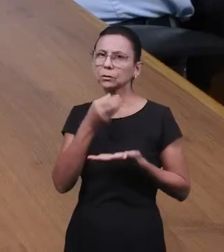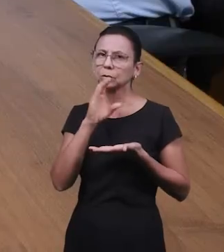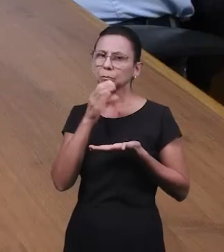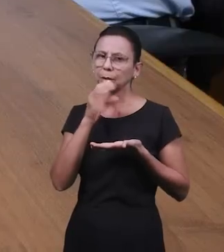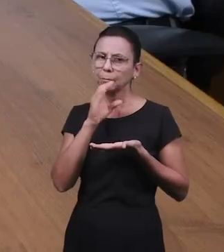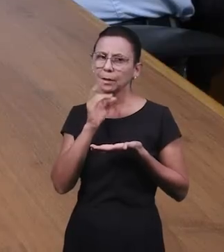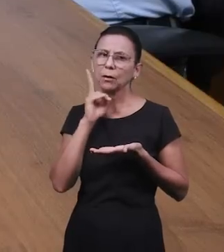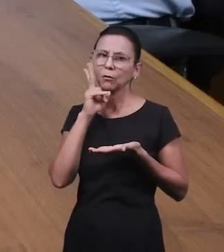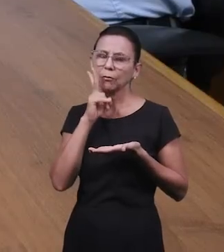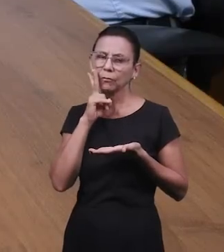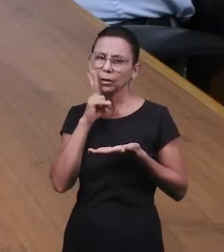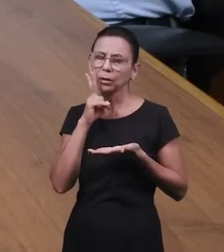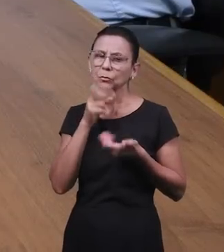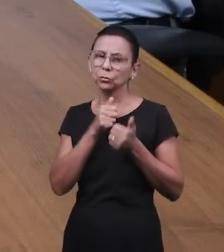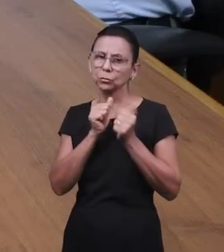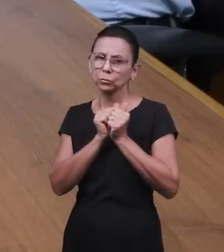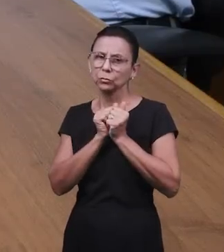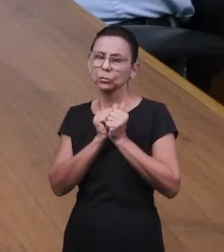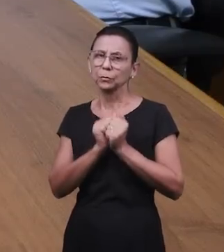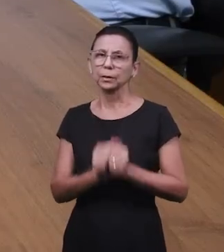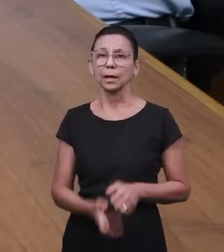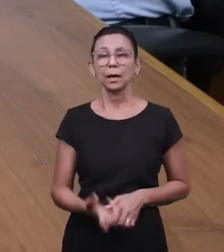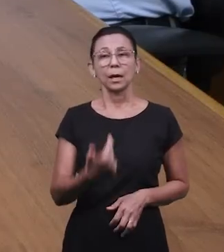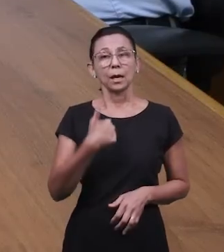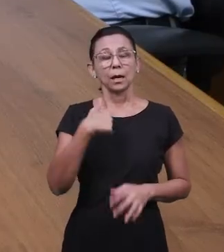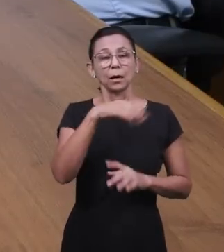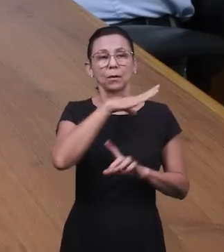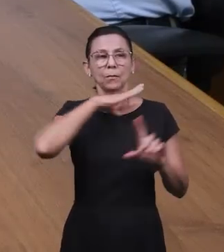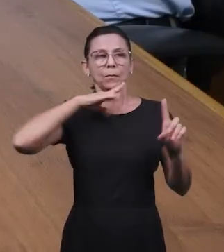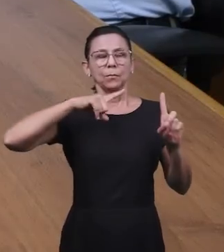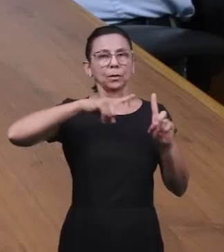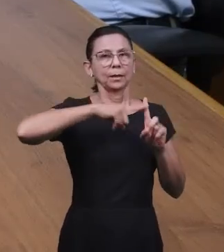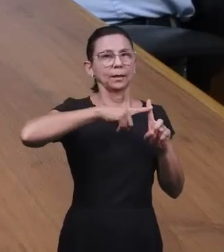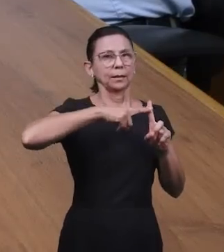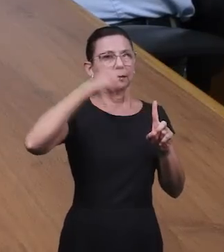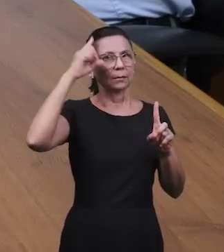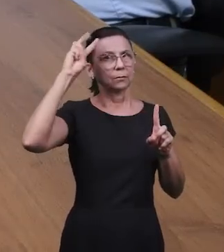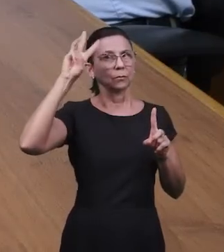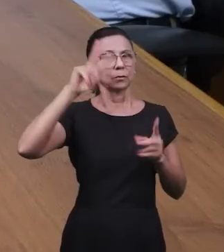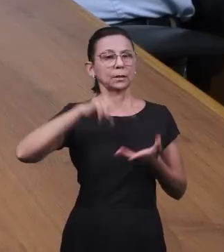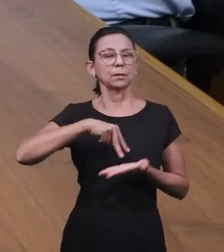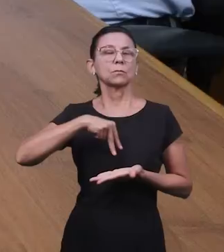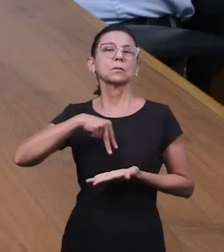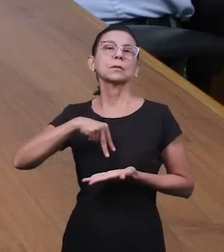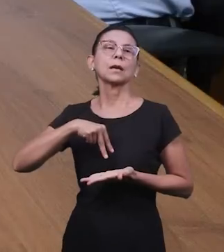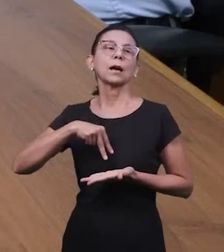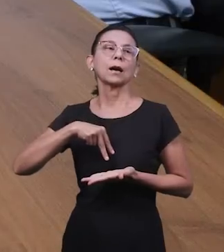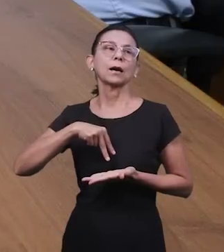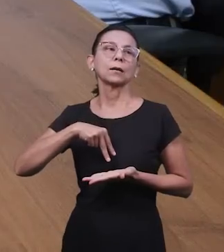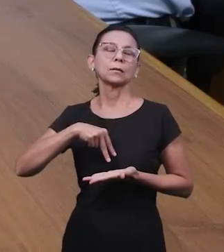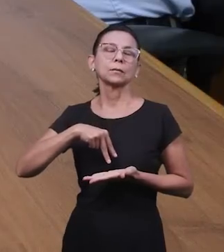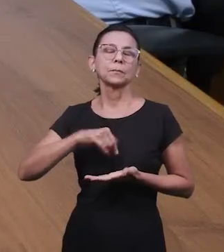morrer, eu vou ressuscitar, mas eu estou fazendo um pacto com vocês, a